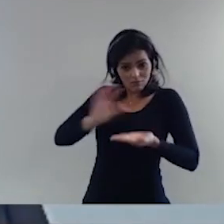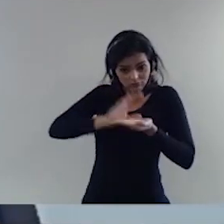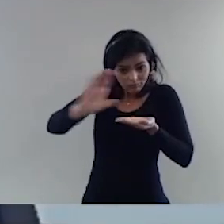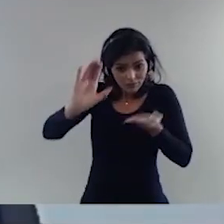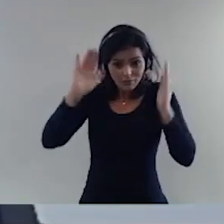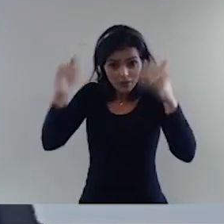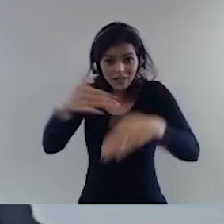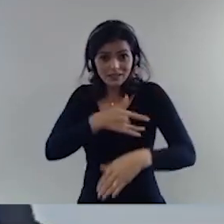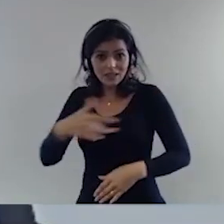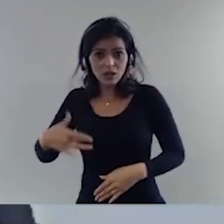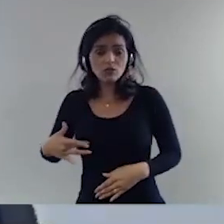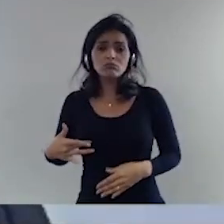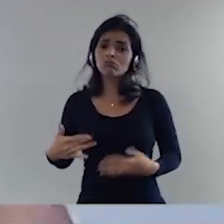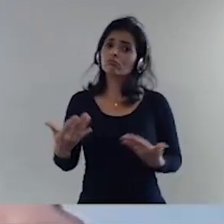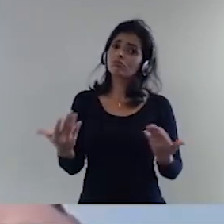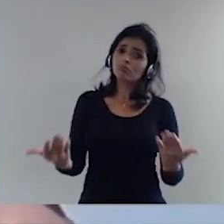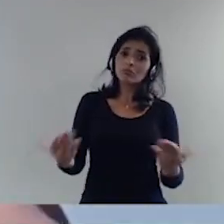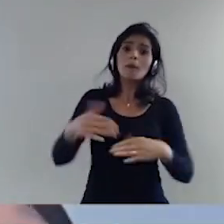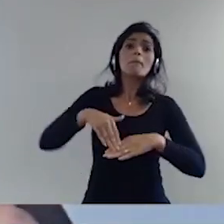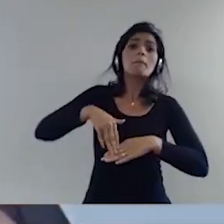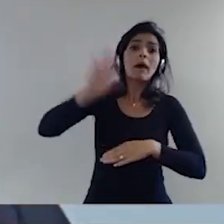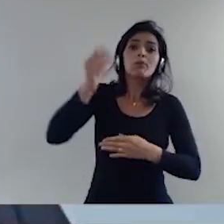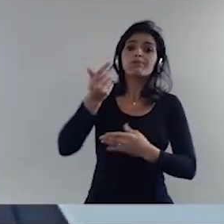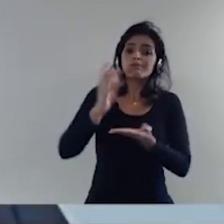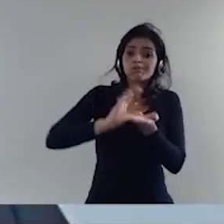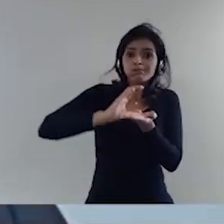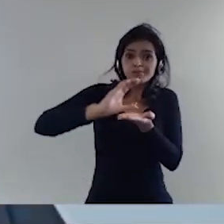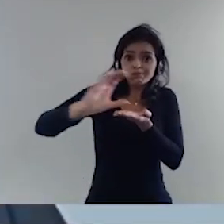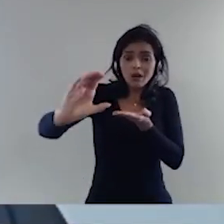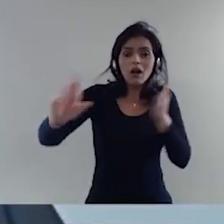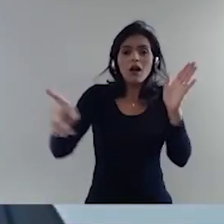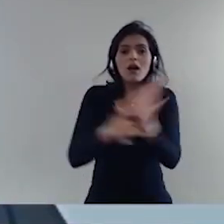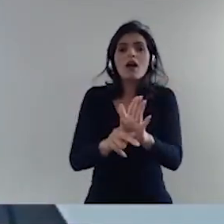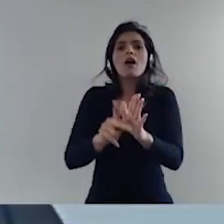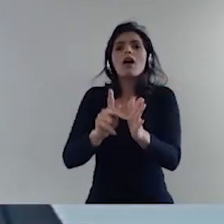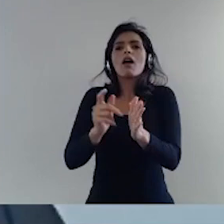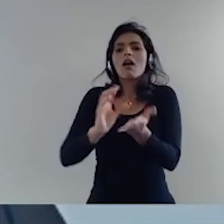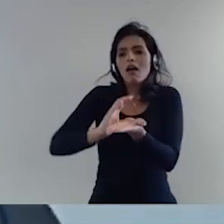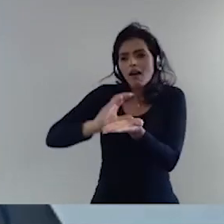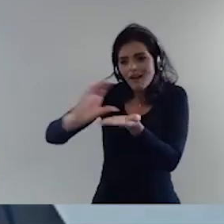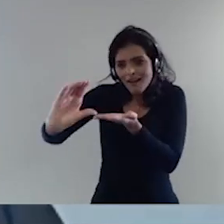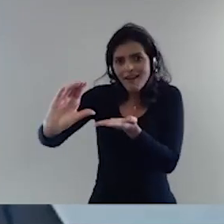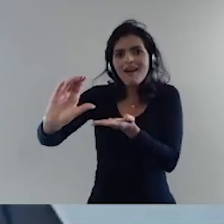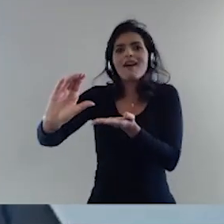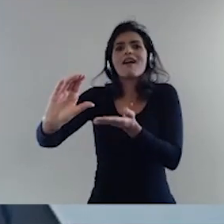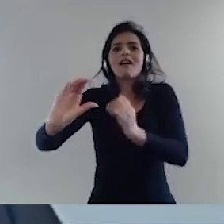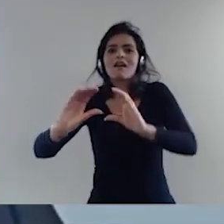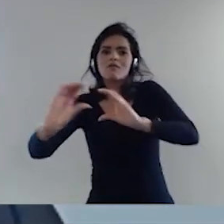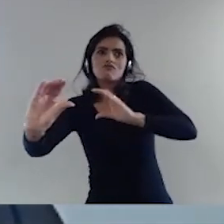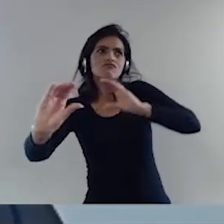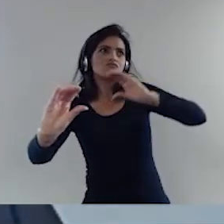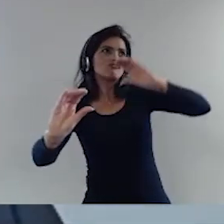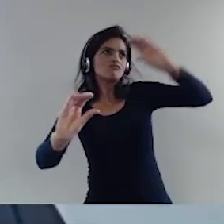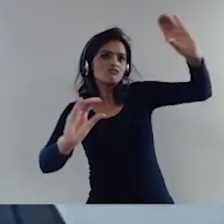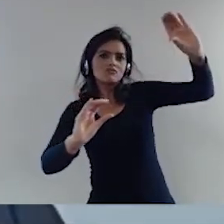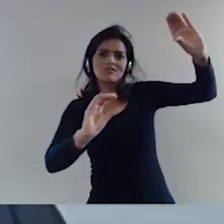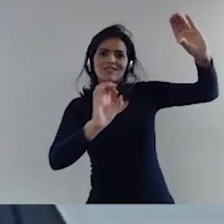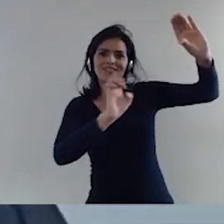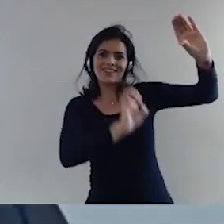saúde é, em grande parte, destinado a transferências para estados e municípios.